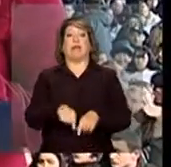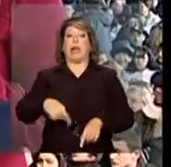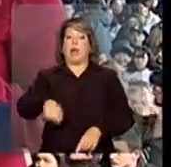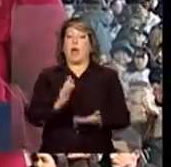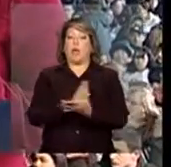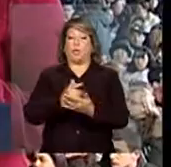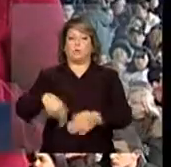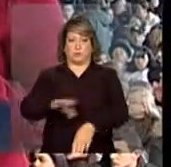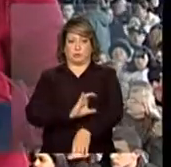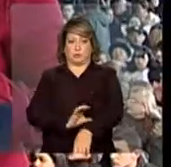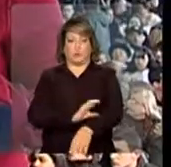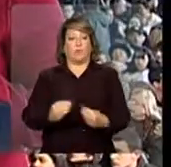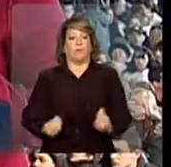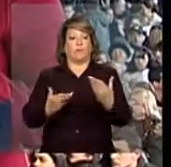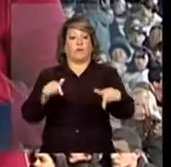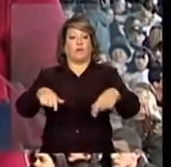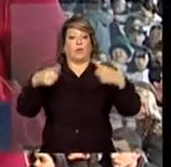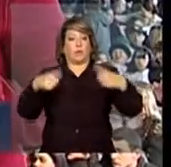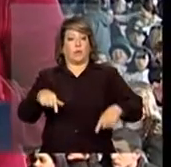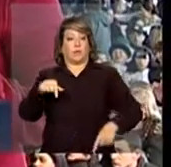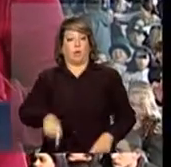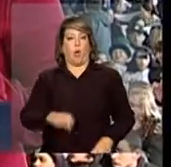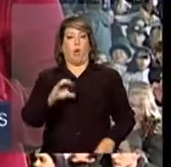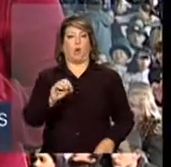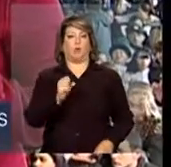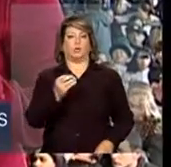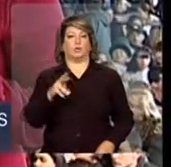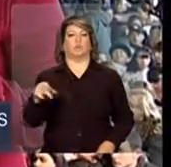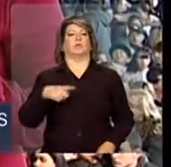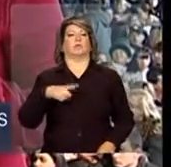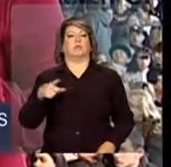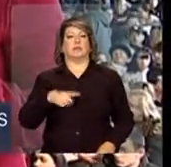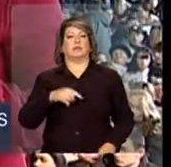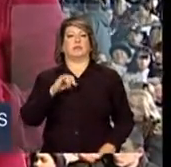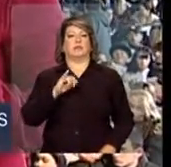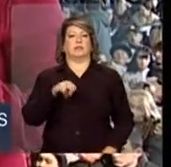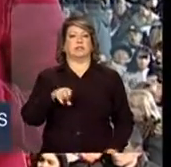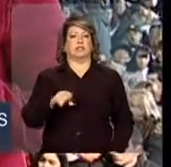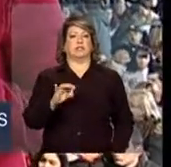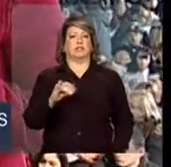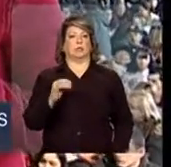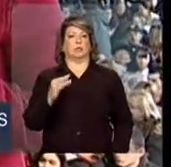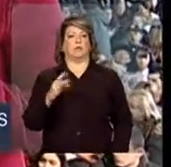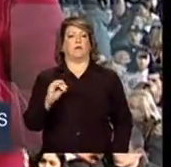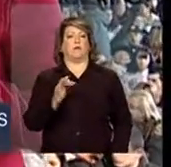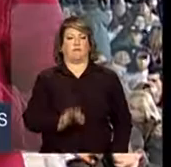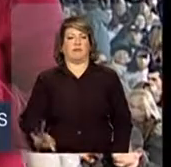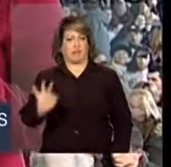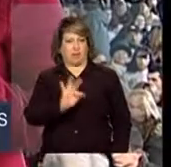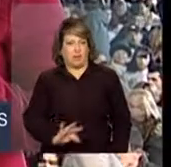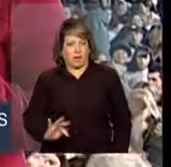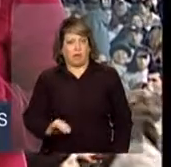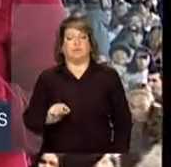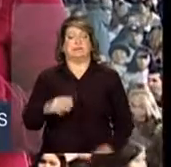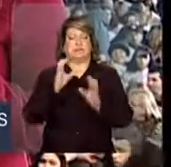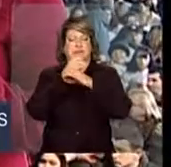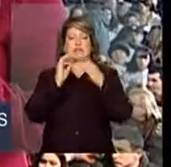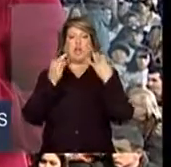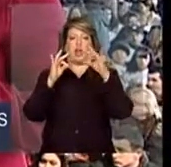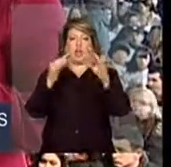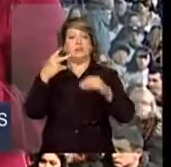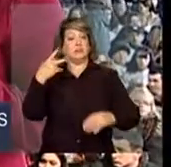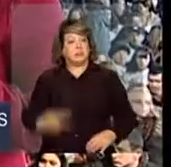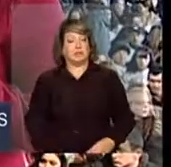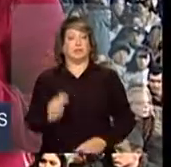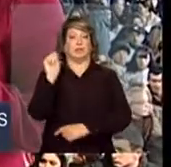oferecidos aqui no campus de Osório, do Instituto Federal de Educação, Ciência e Tecnologia do Rio Grande do Sul, que tem